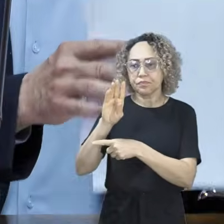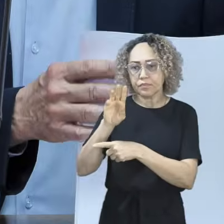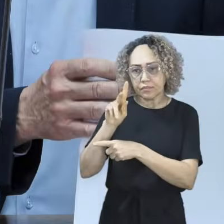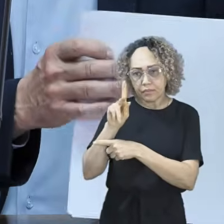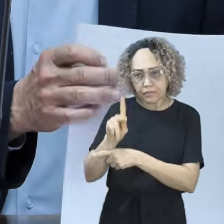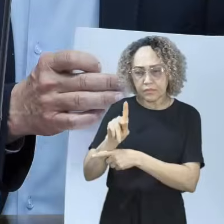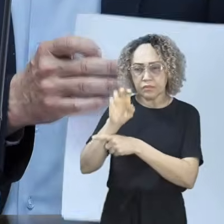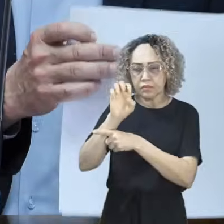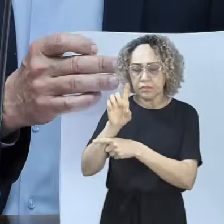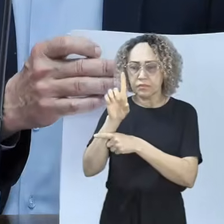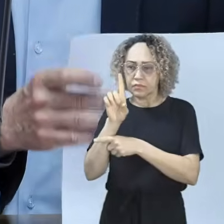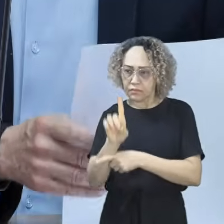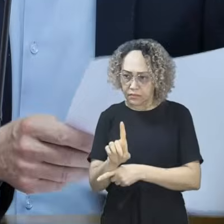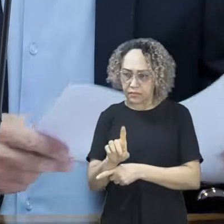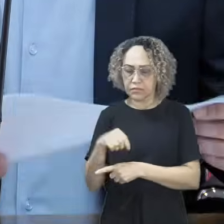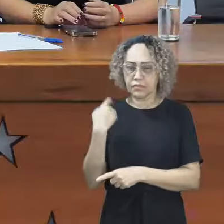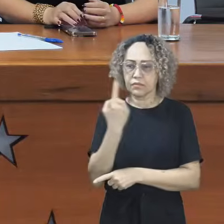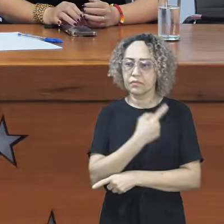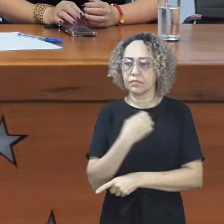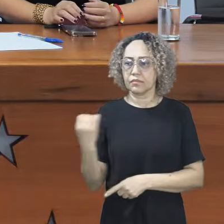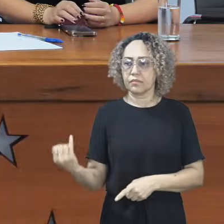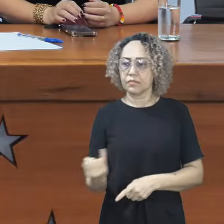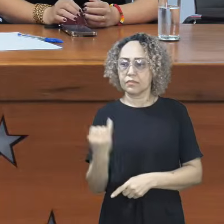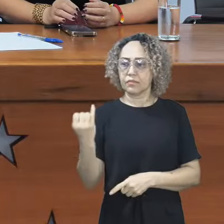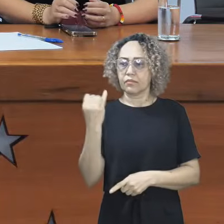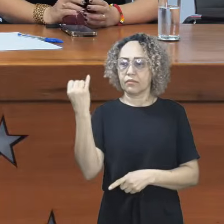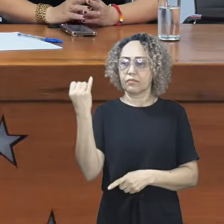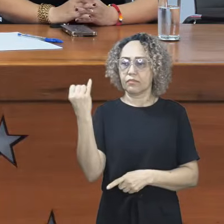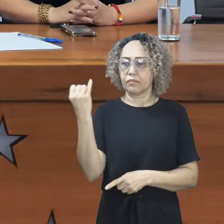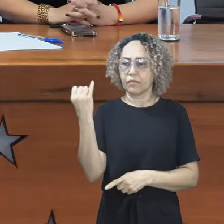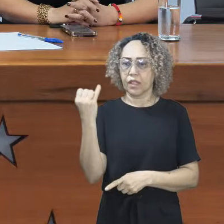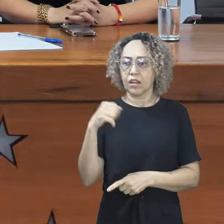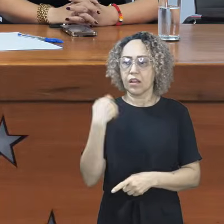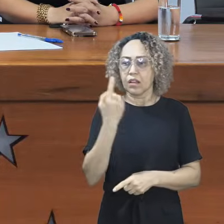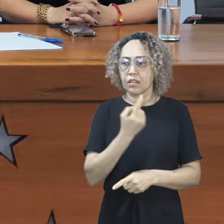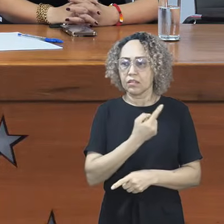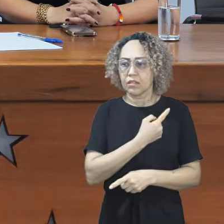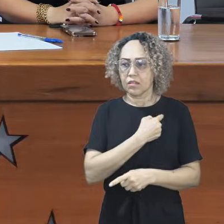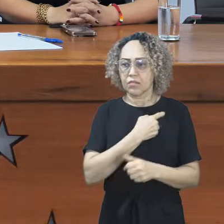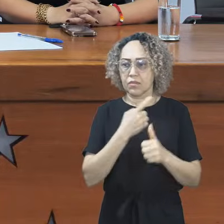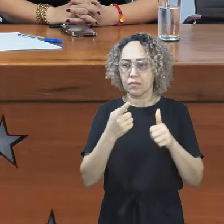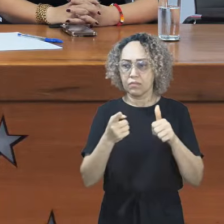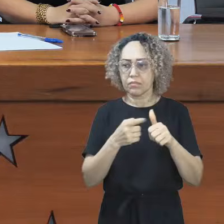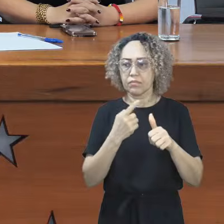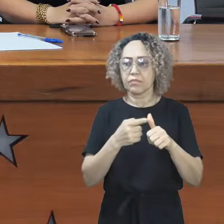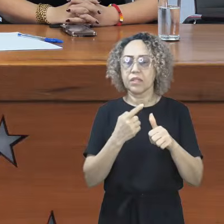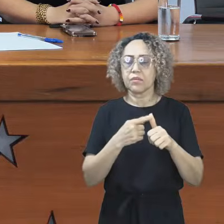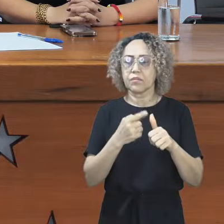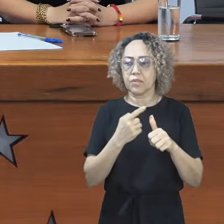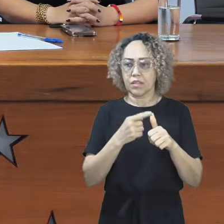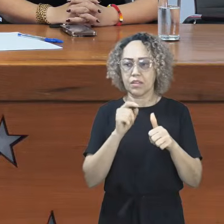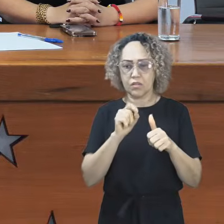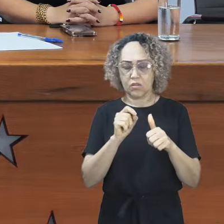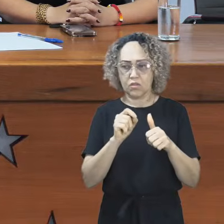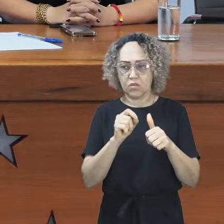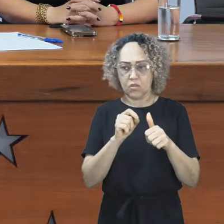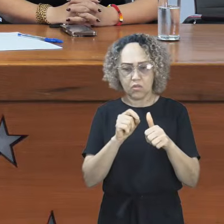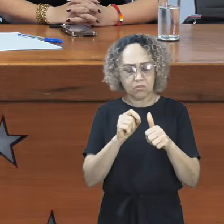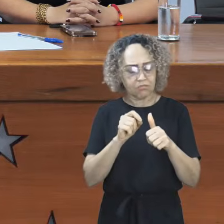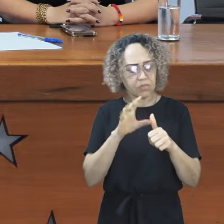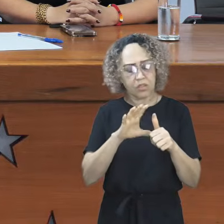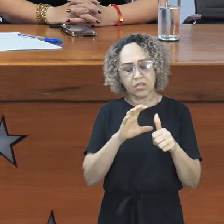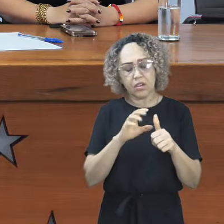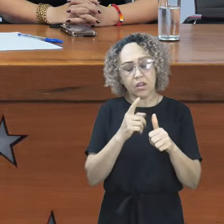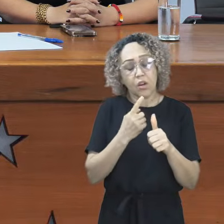somos o único partido que faz essa consulta direta aos militantes, aos filiados, e é